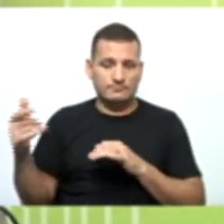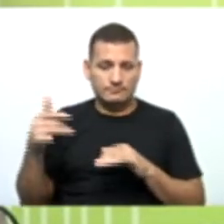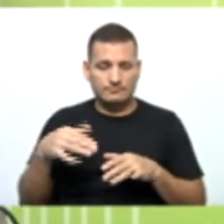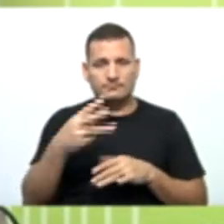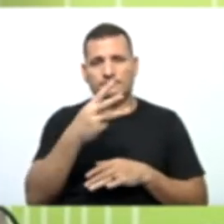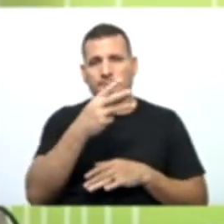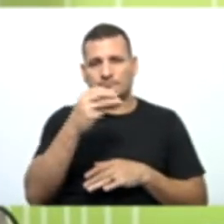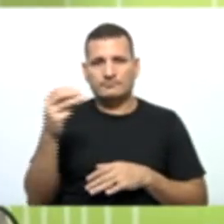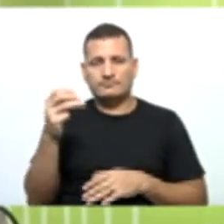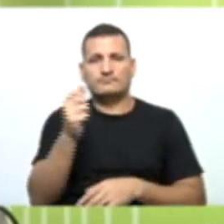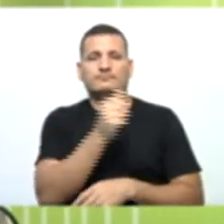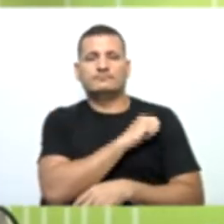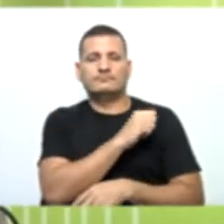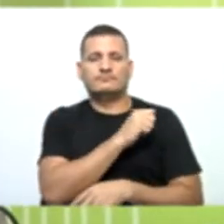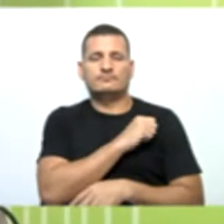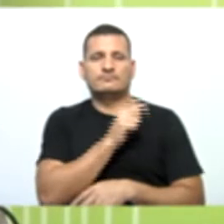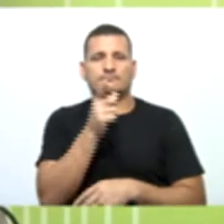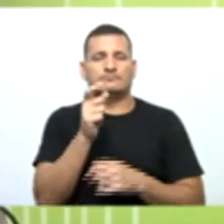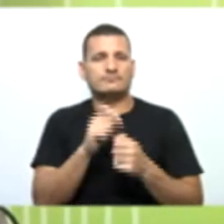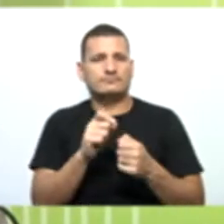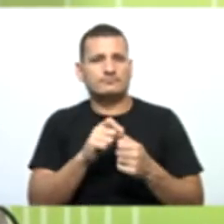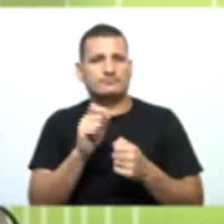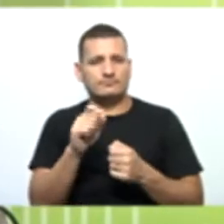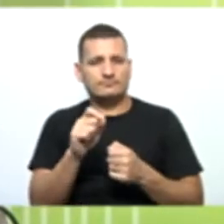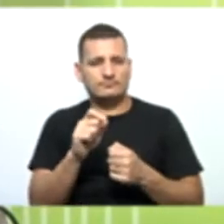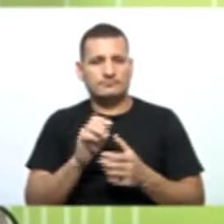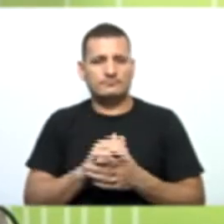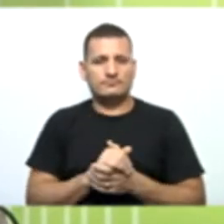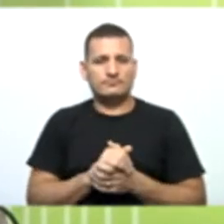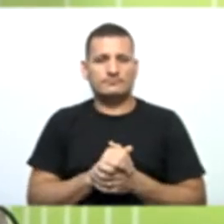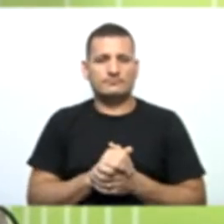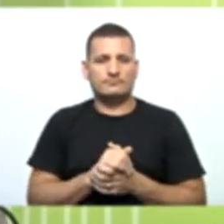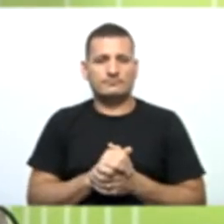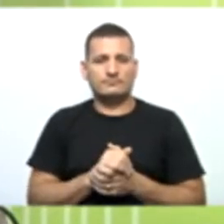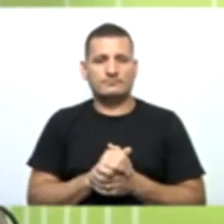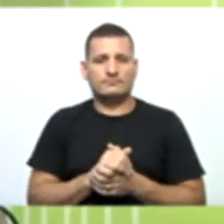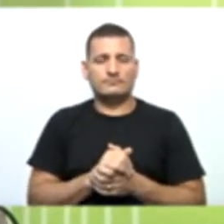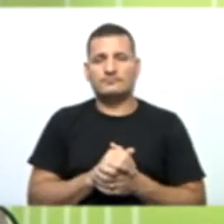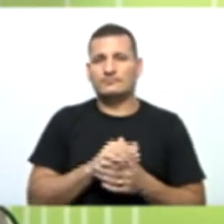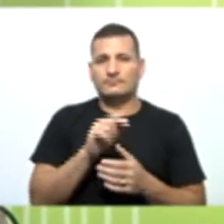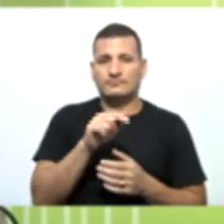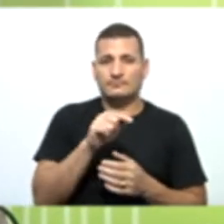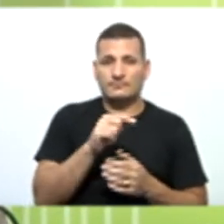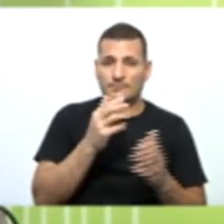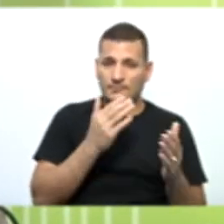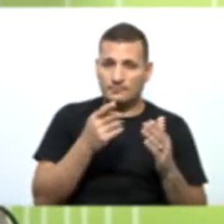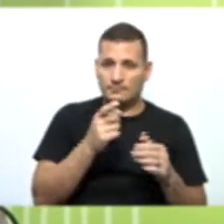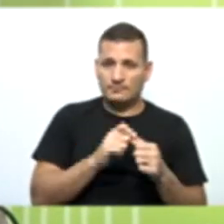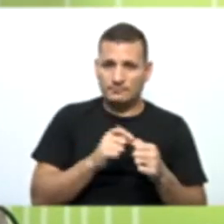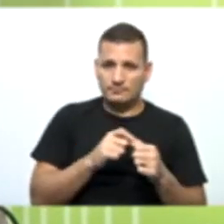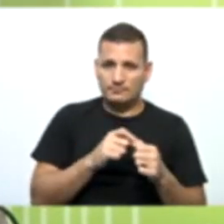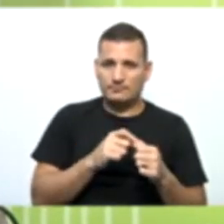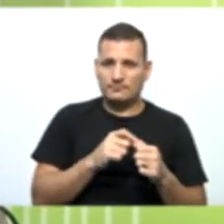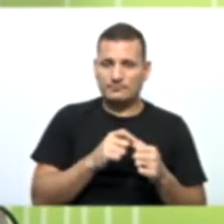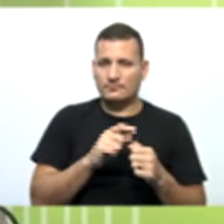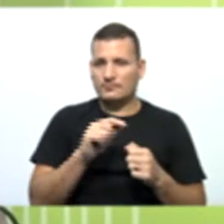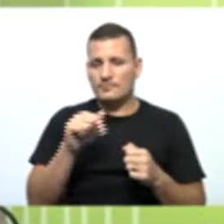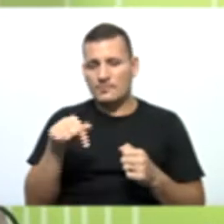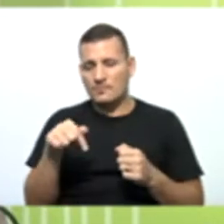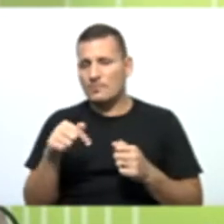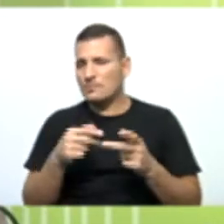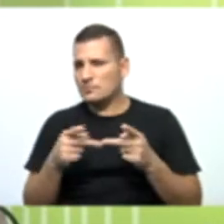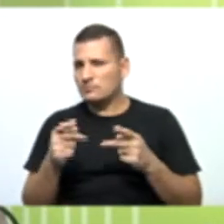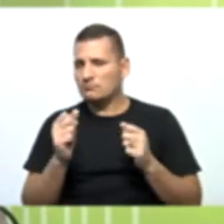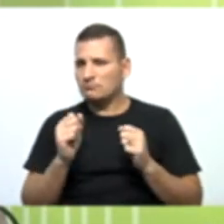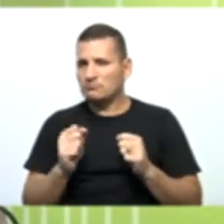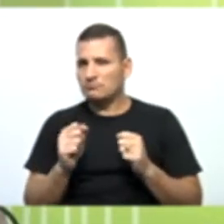fazer o quê? Essa análise que vocês fizeram aí, pode ser utilizada para esse mesmo projeto? Então